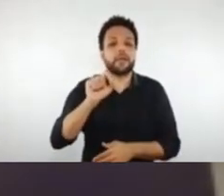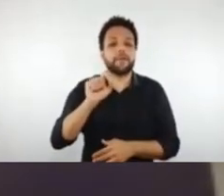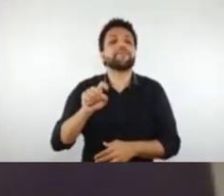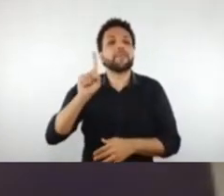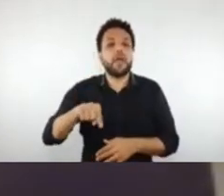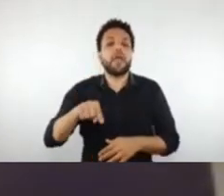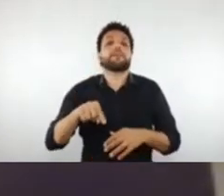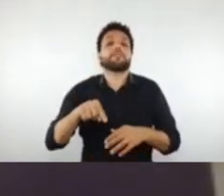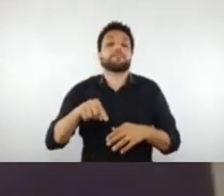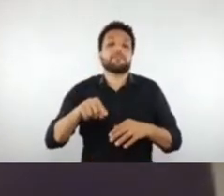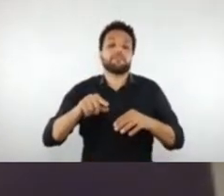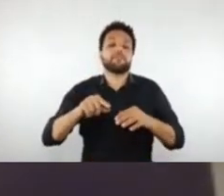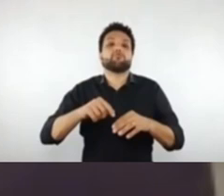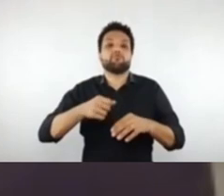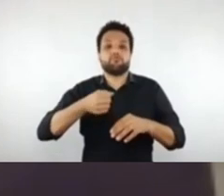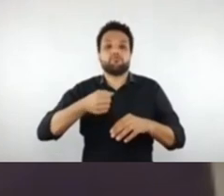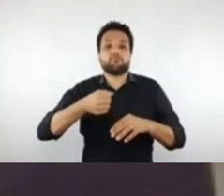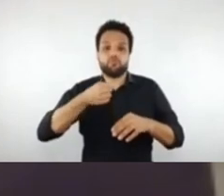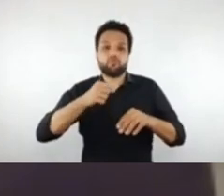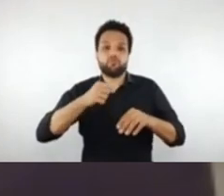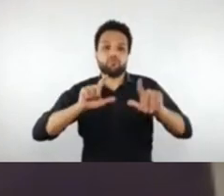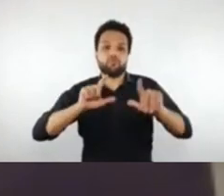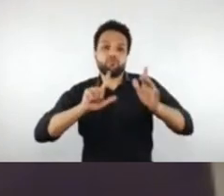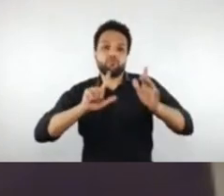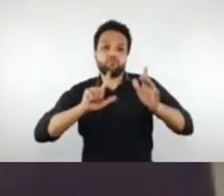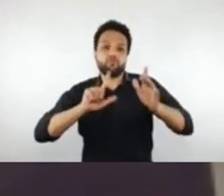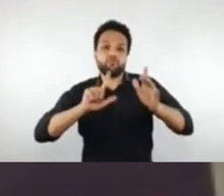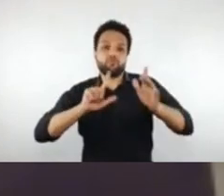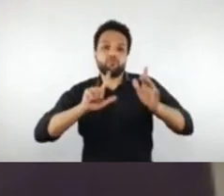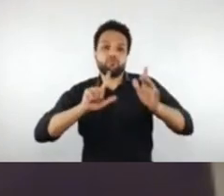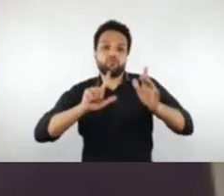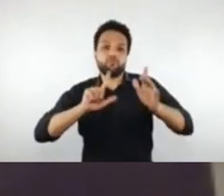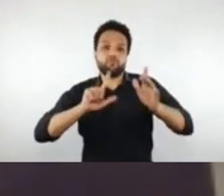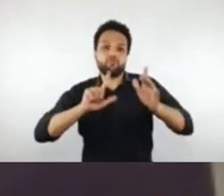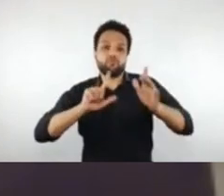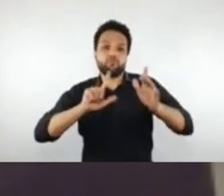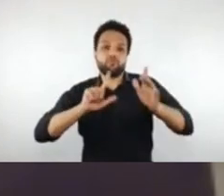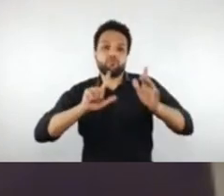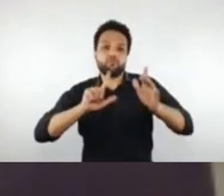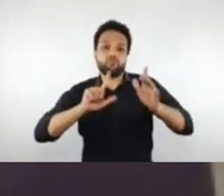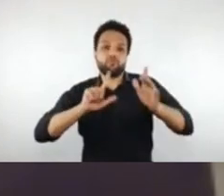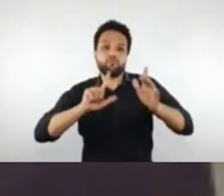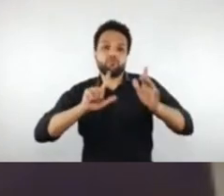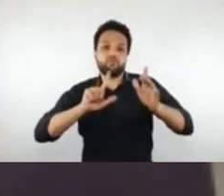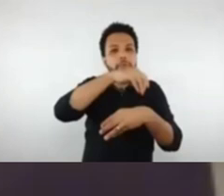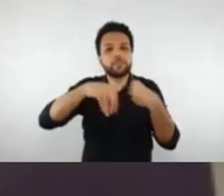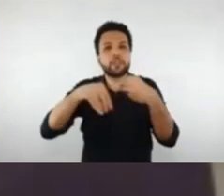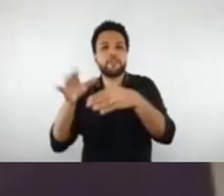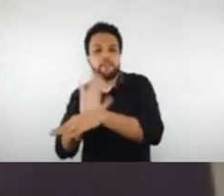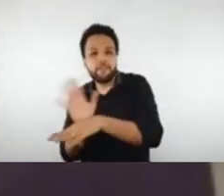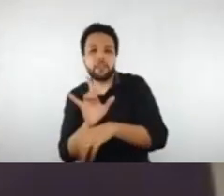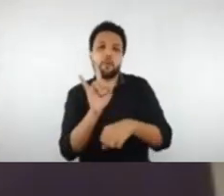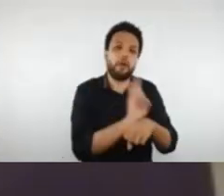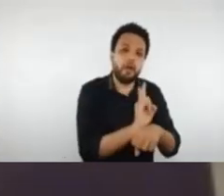de jornais nacionais e internacionais, uma mistura de séries de televisão, filmes,